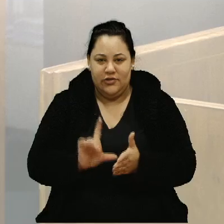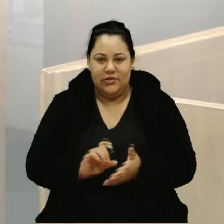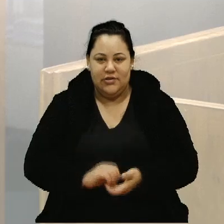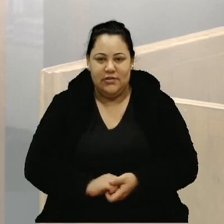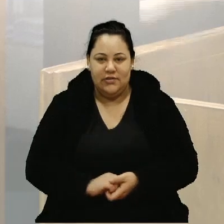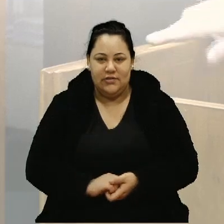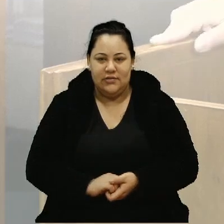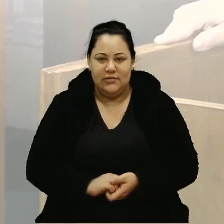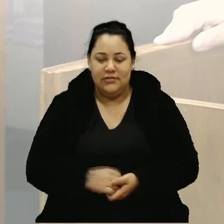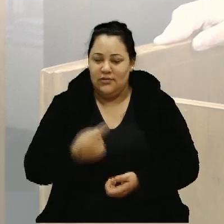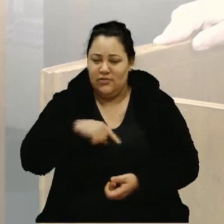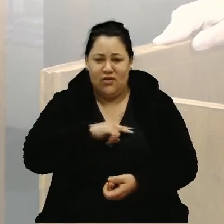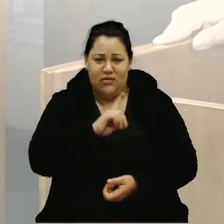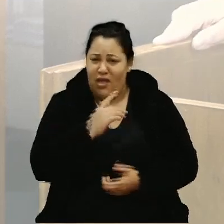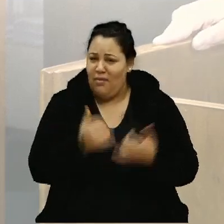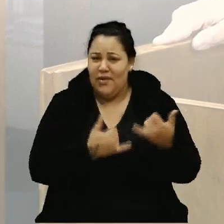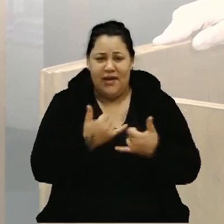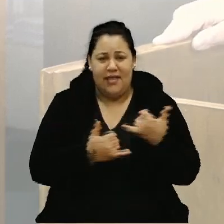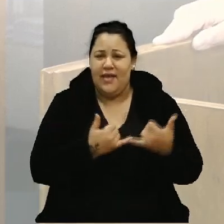estamos de brincadeira não aqui.